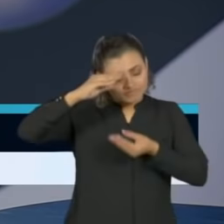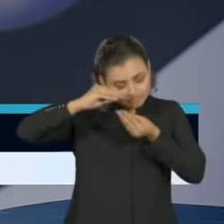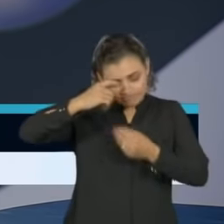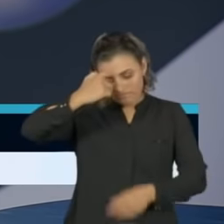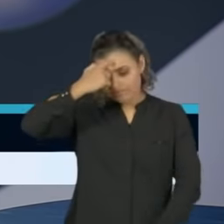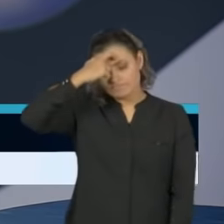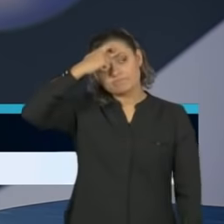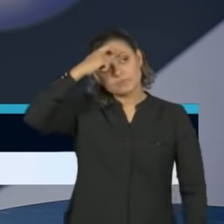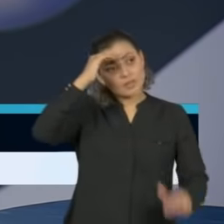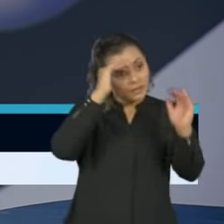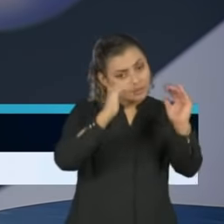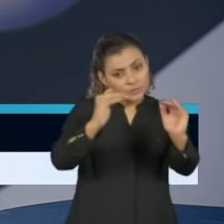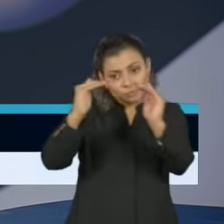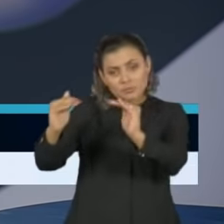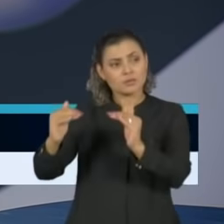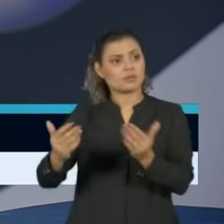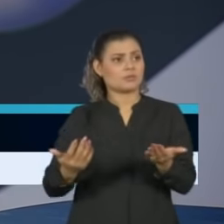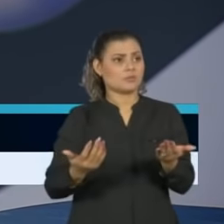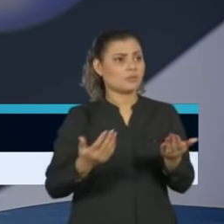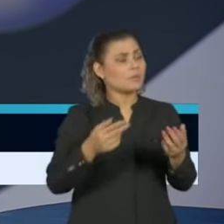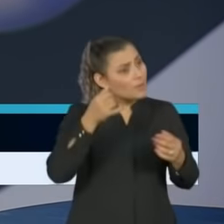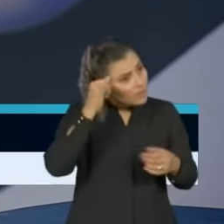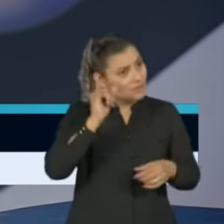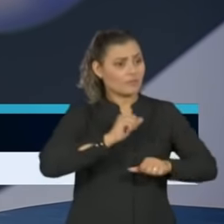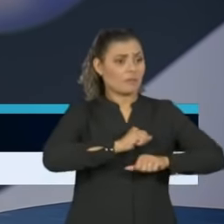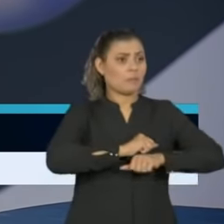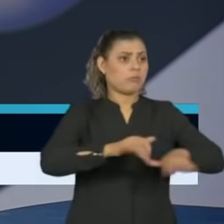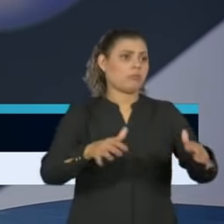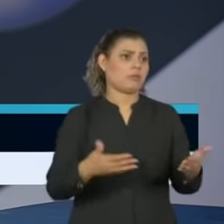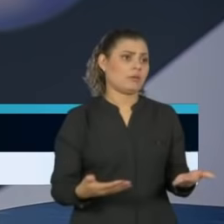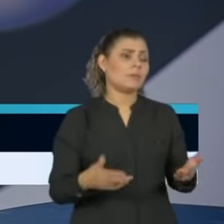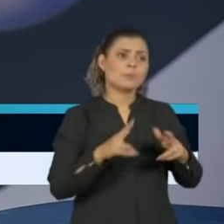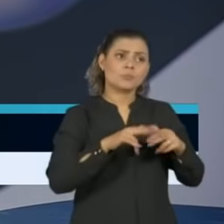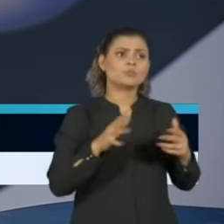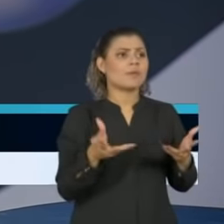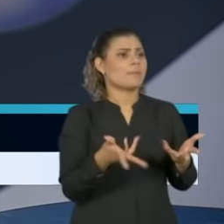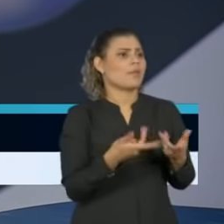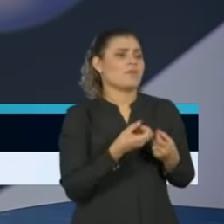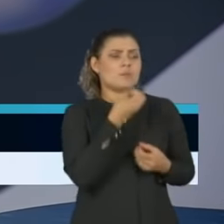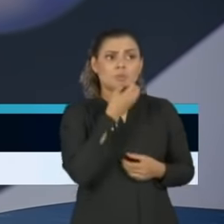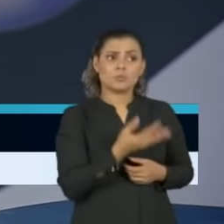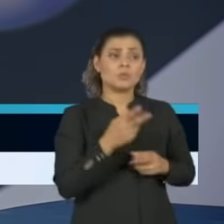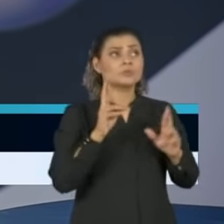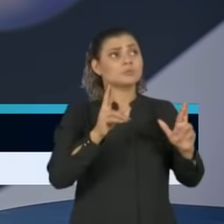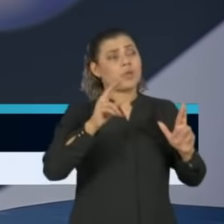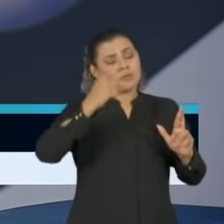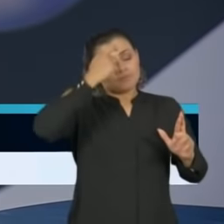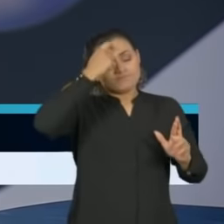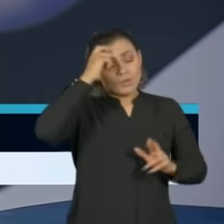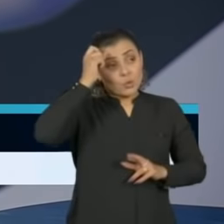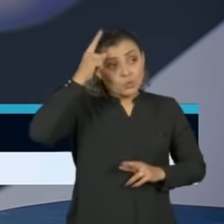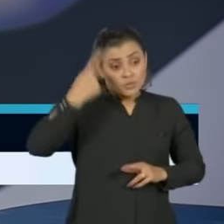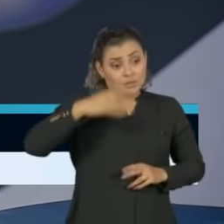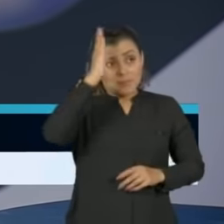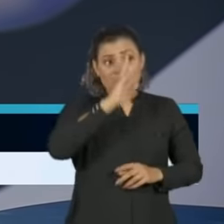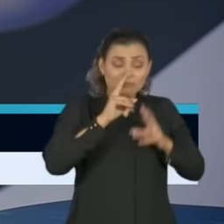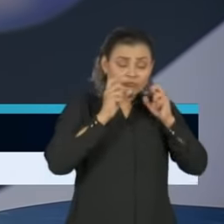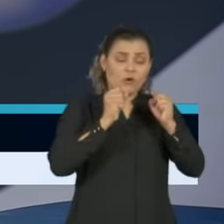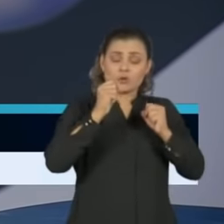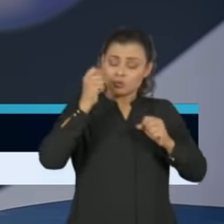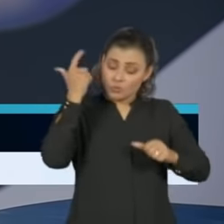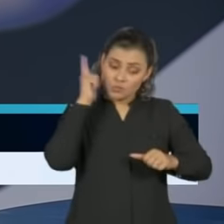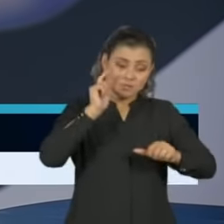de respeito ao próximo e da preservação da vida do próximo. Isso é maravilhoso e talvez, espero que isso mude na nossa cultura e se torne uma coisa